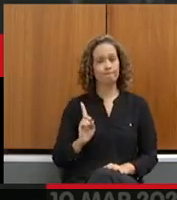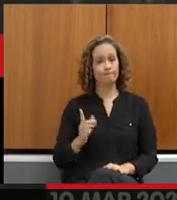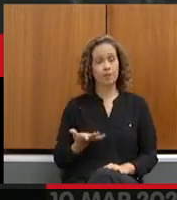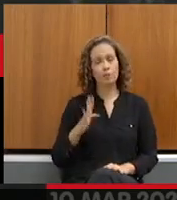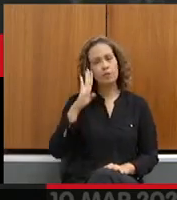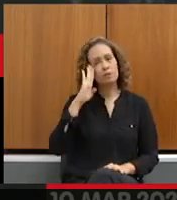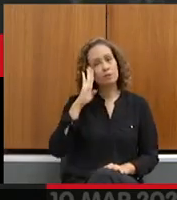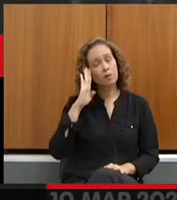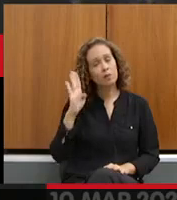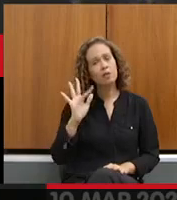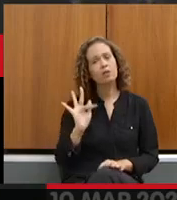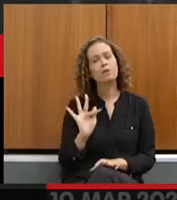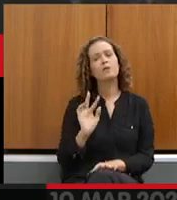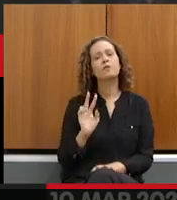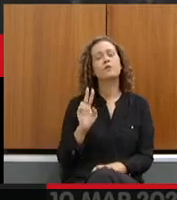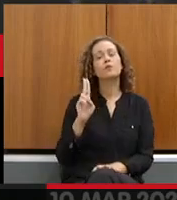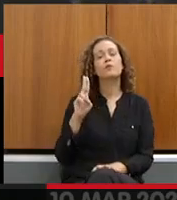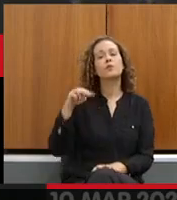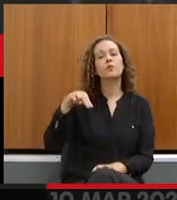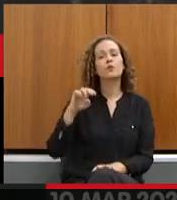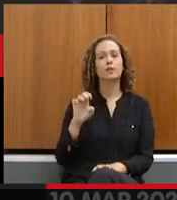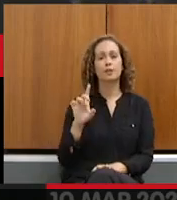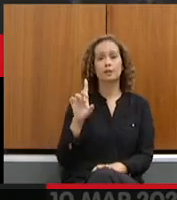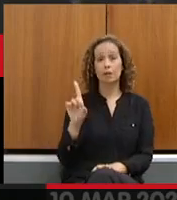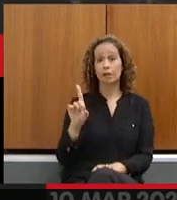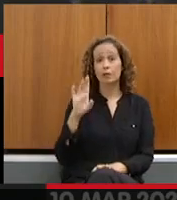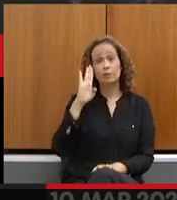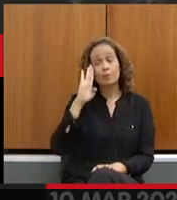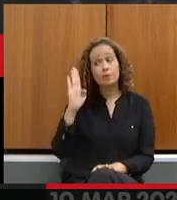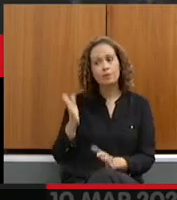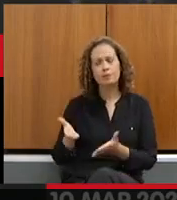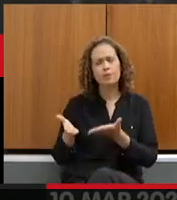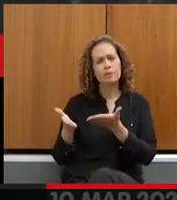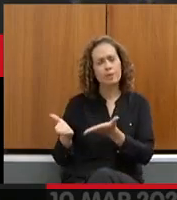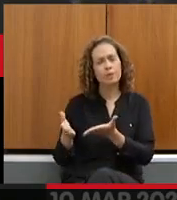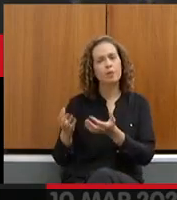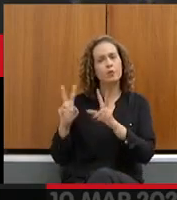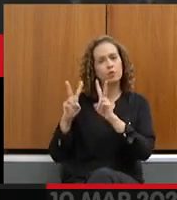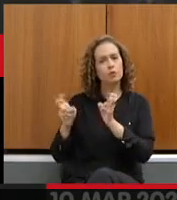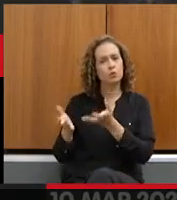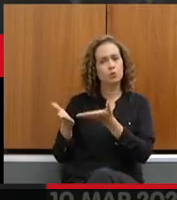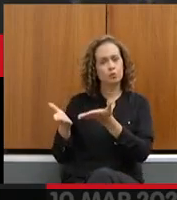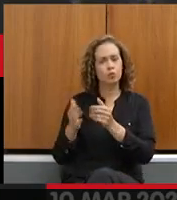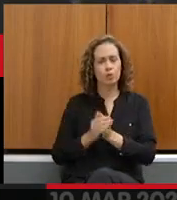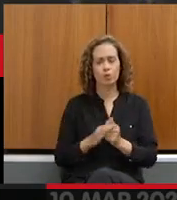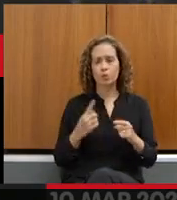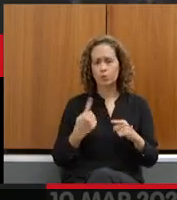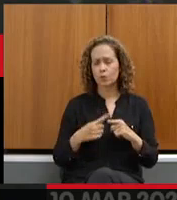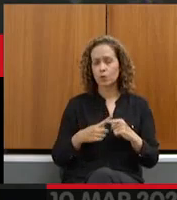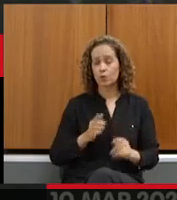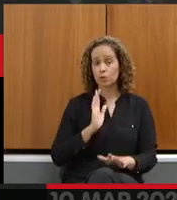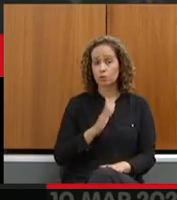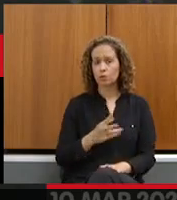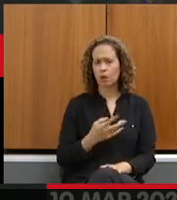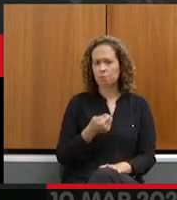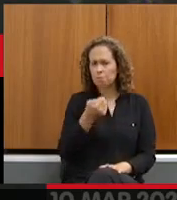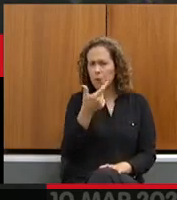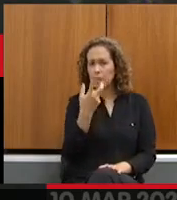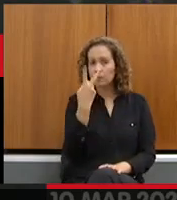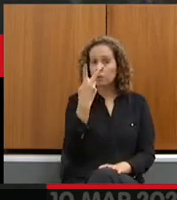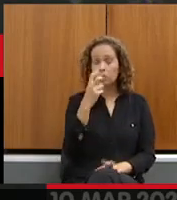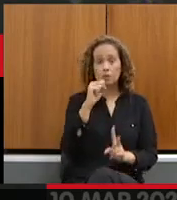diz respeito a funed principalmente no que diz respeito a funed porque há quase dois meses